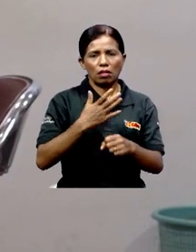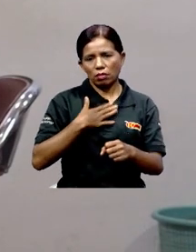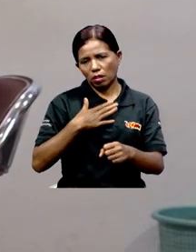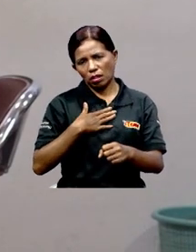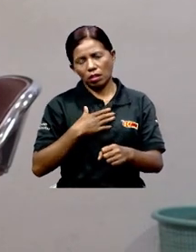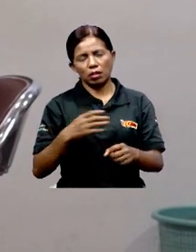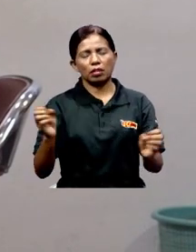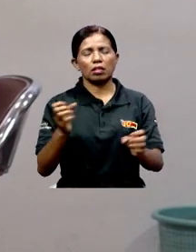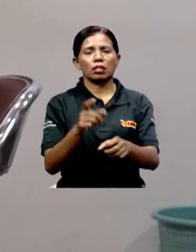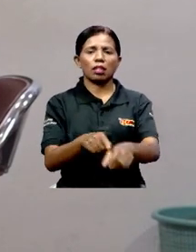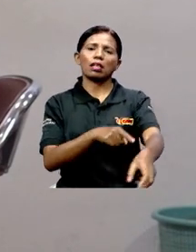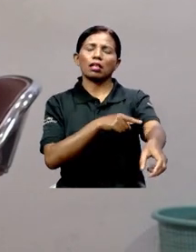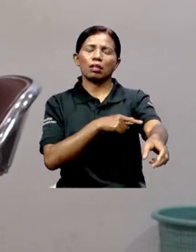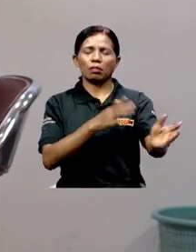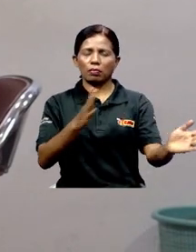não se atrasa no processo, não é bem?